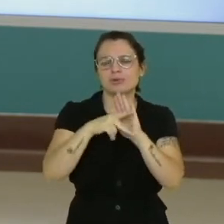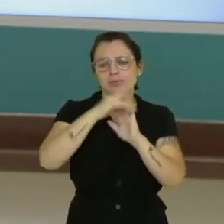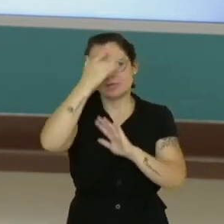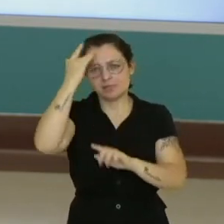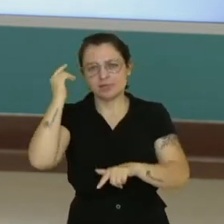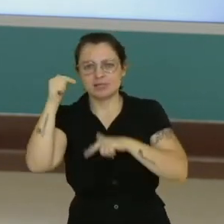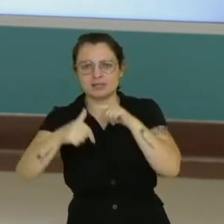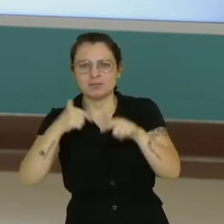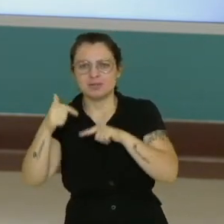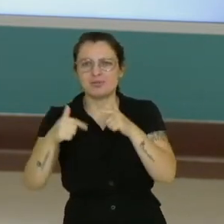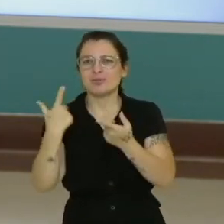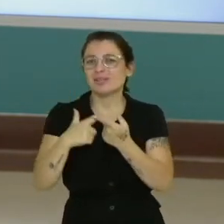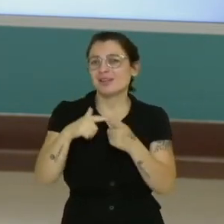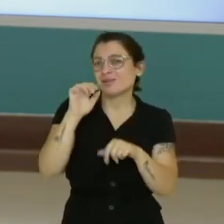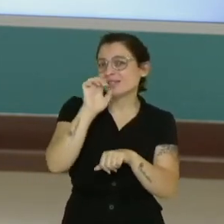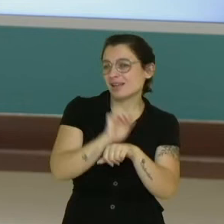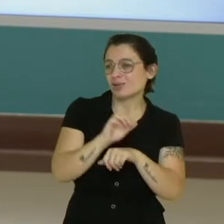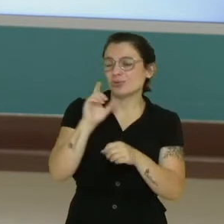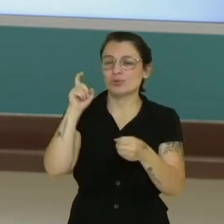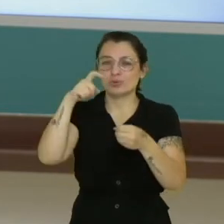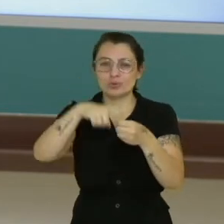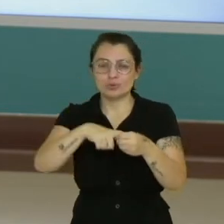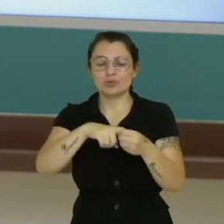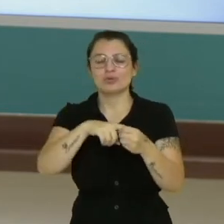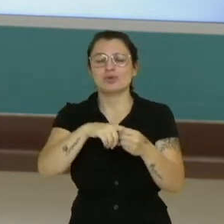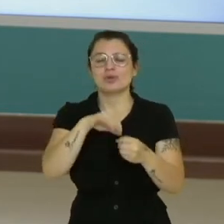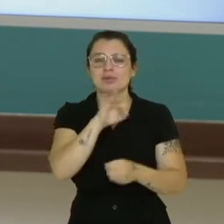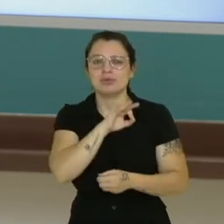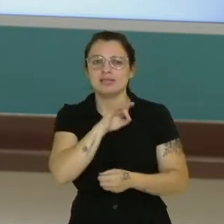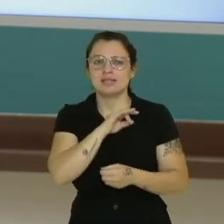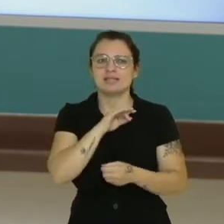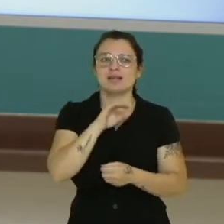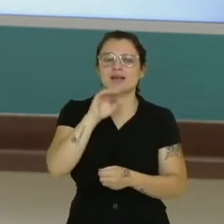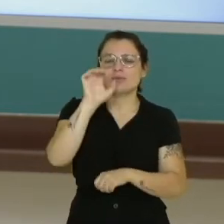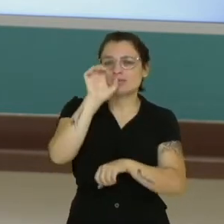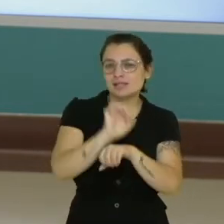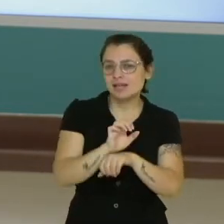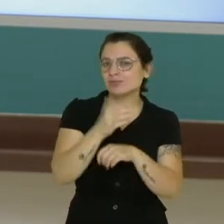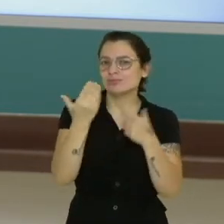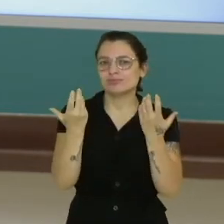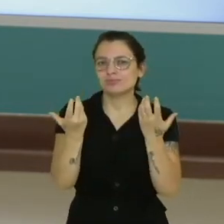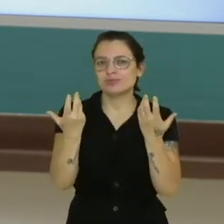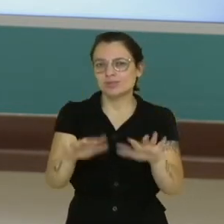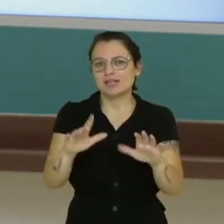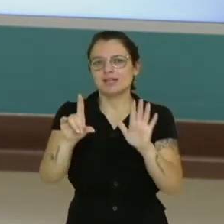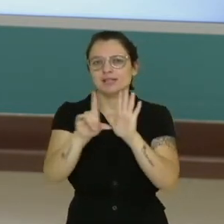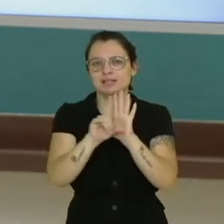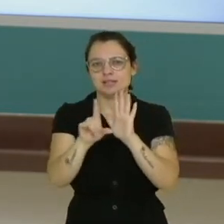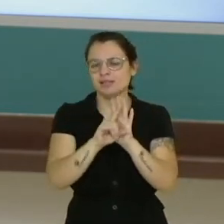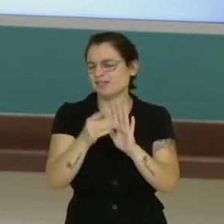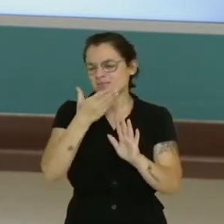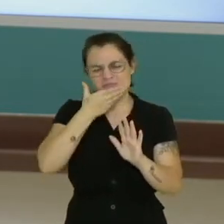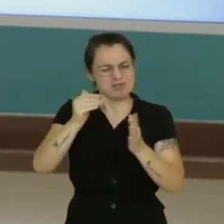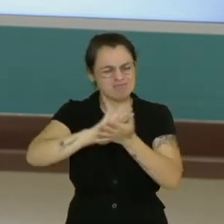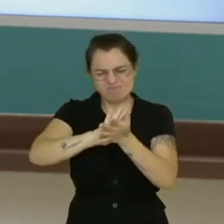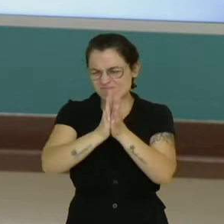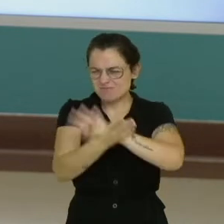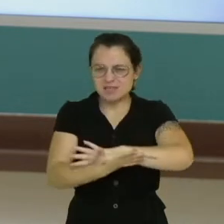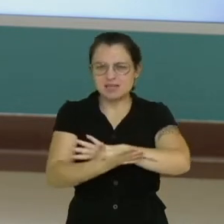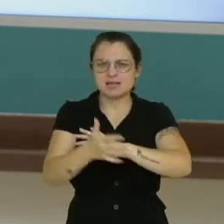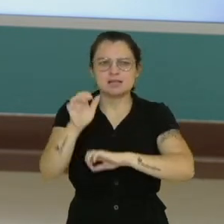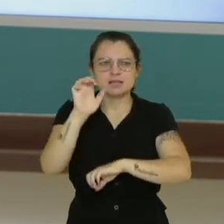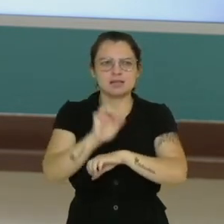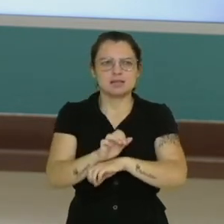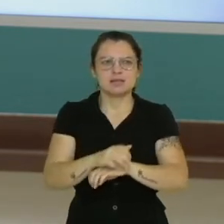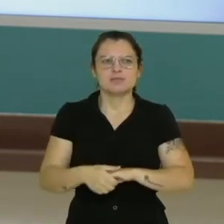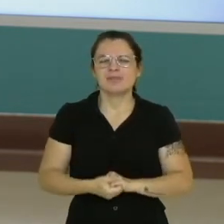contas, é o Estado que é o dono da polícia, é o Estado que não dá a legislação. Então, para eles, o Estado deveria desaparecer. Eram